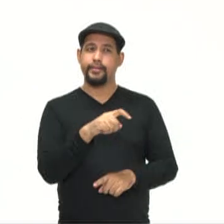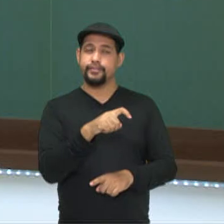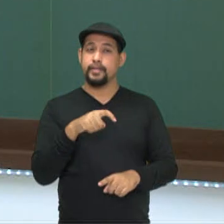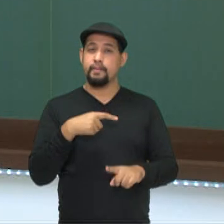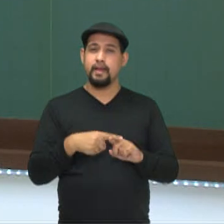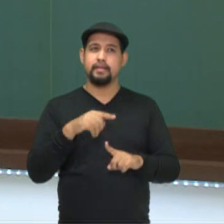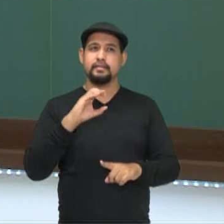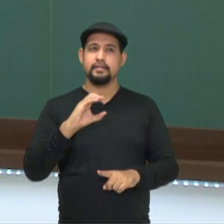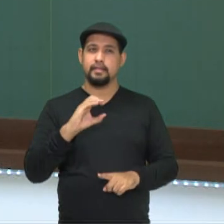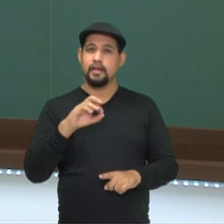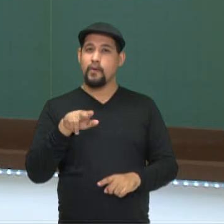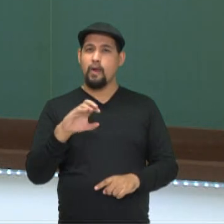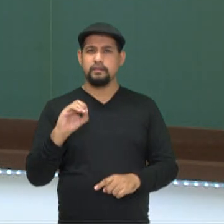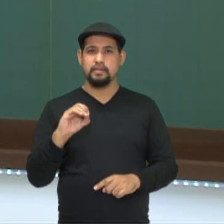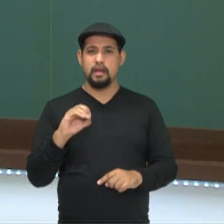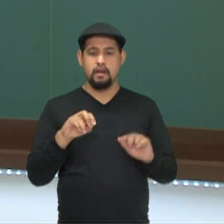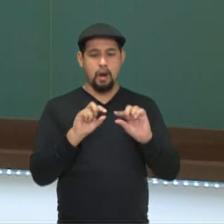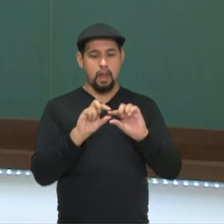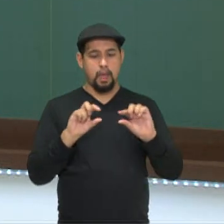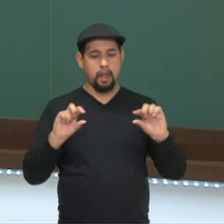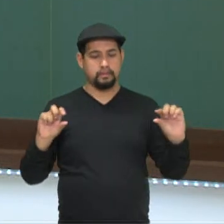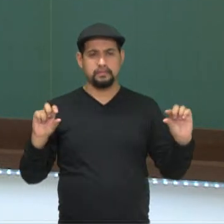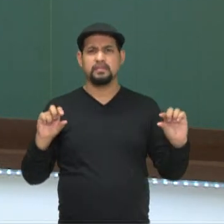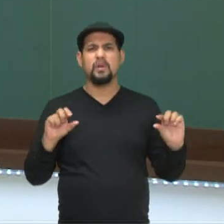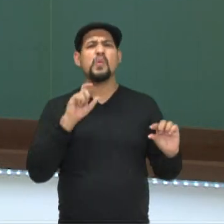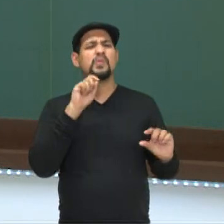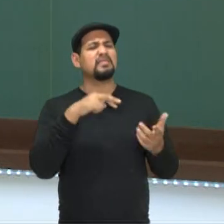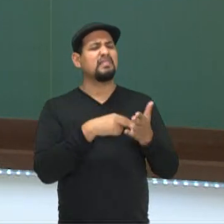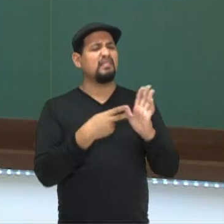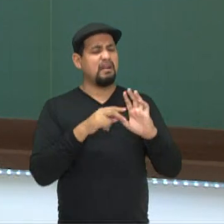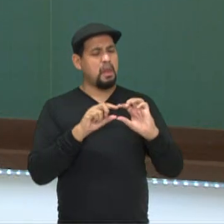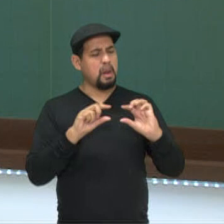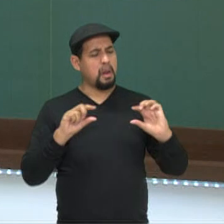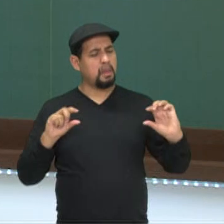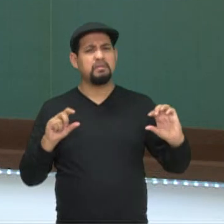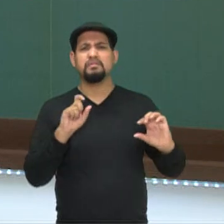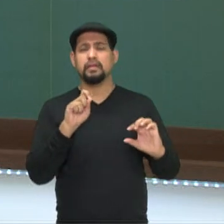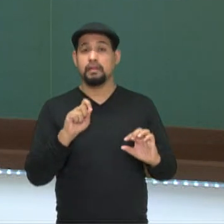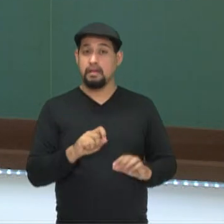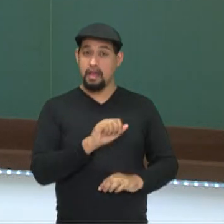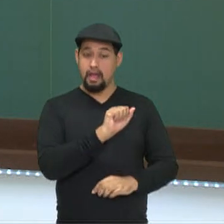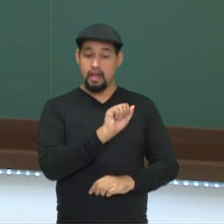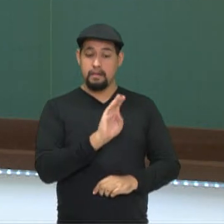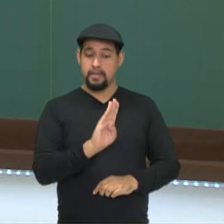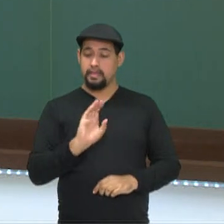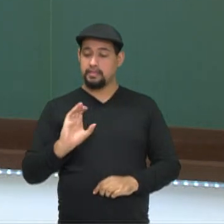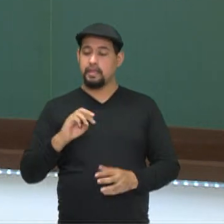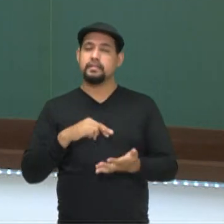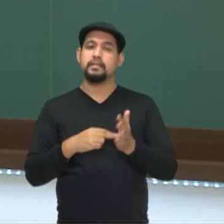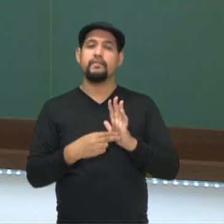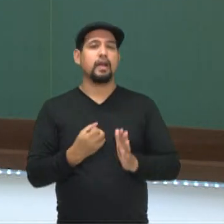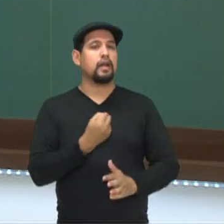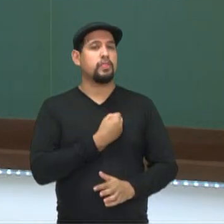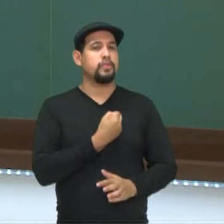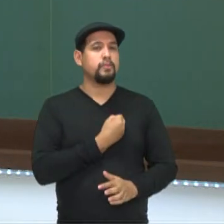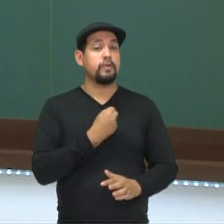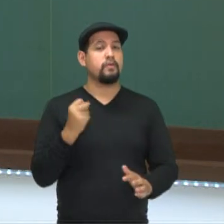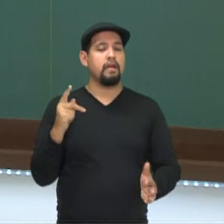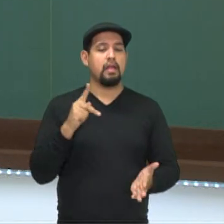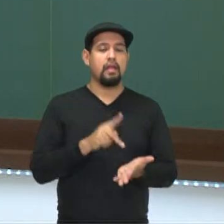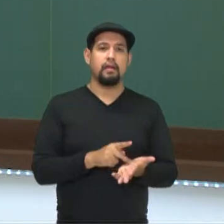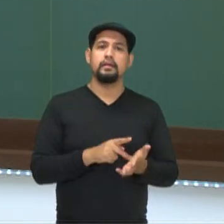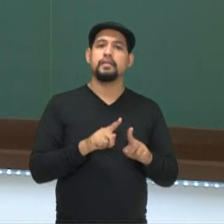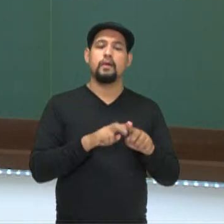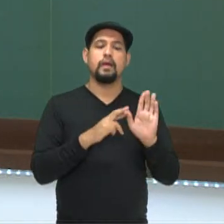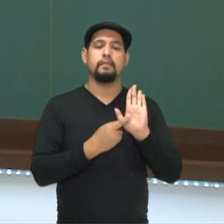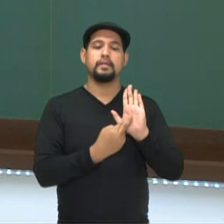vai ser desse tipão, tá bom? Professor, o que é tudo isso? A, B e C são números reais. Então, aqui eles estão